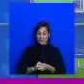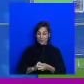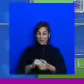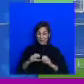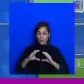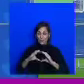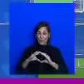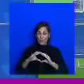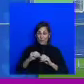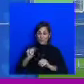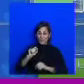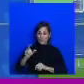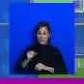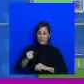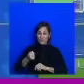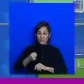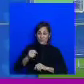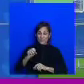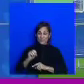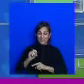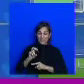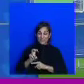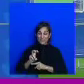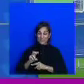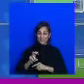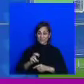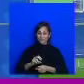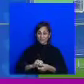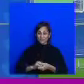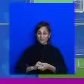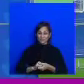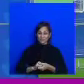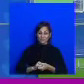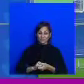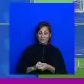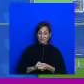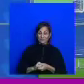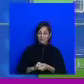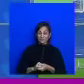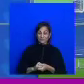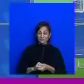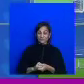Bola azul, 05. Azul, 05.